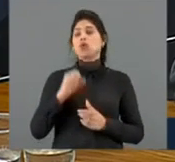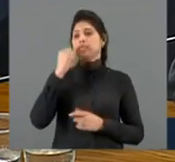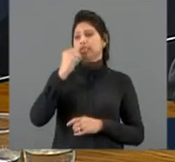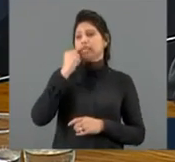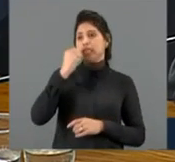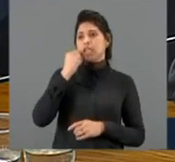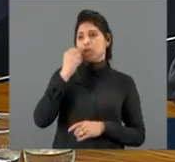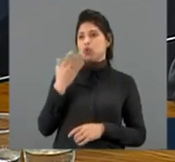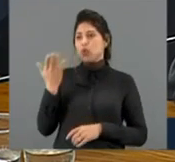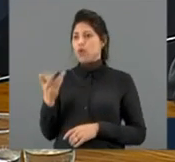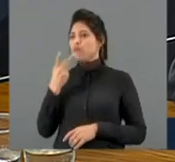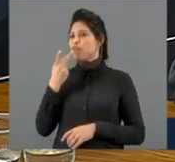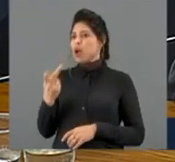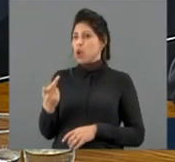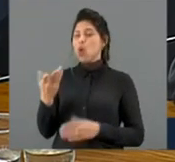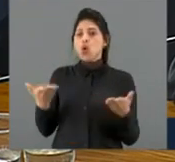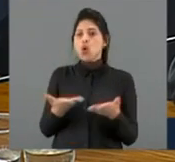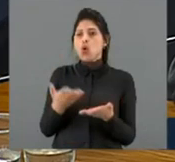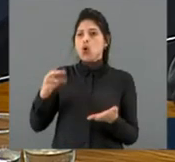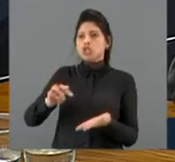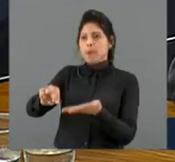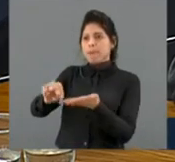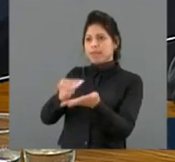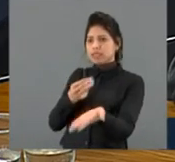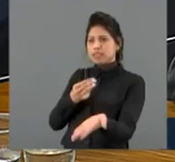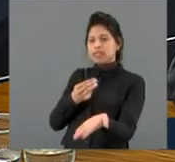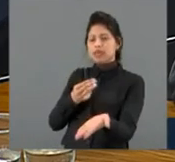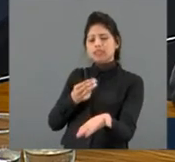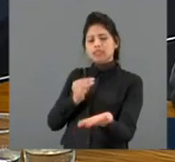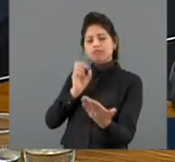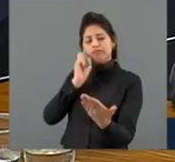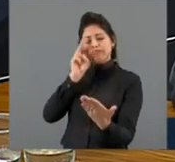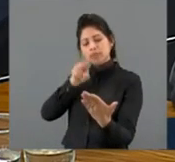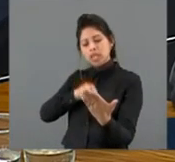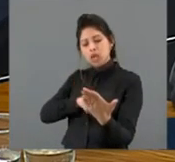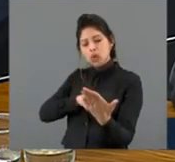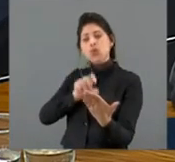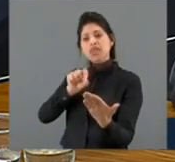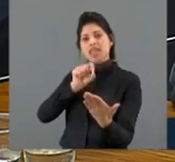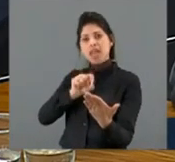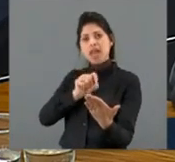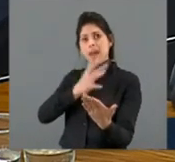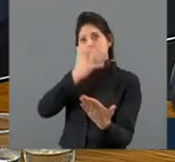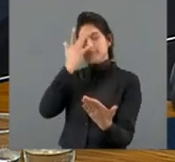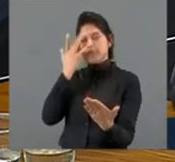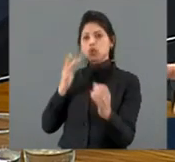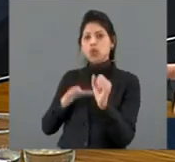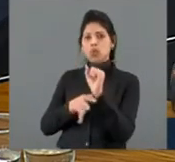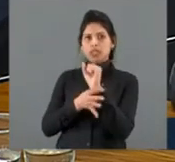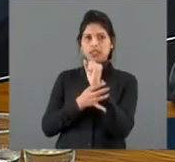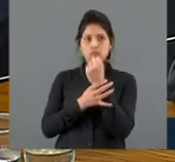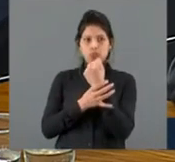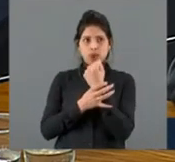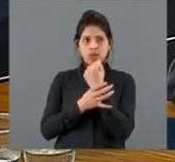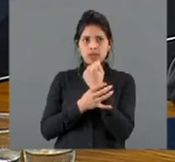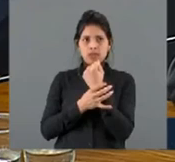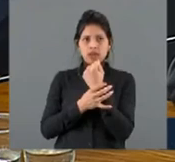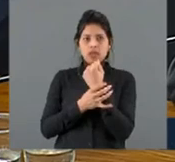Hoje mesmo nós recebemos uma mensagem de que os seguranças que estão cuidando